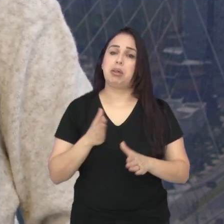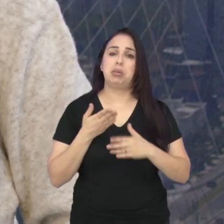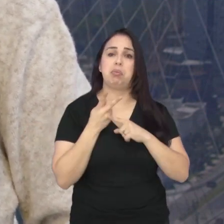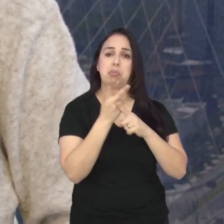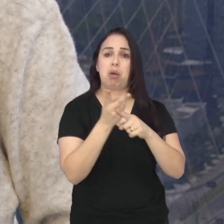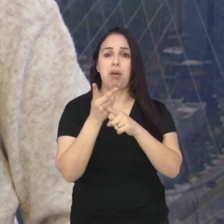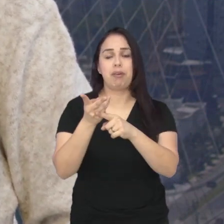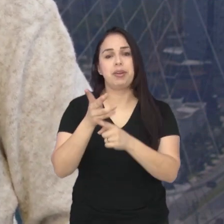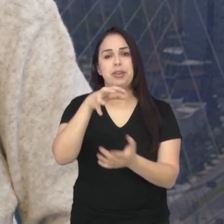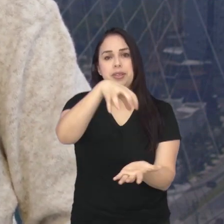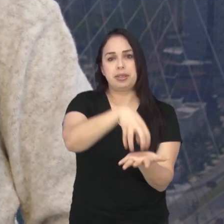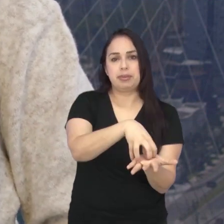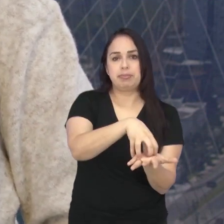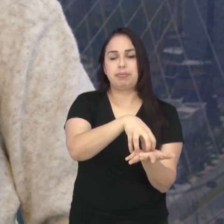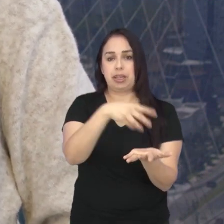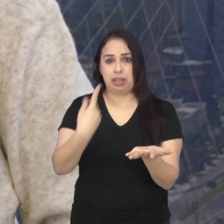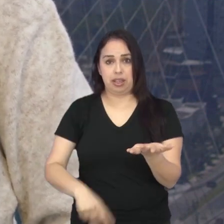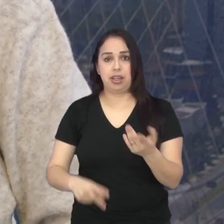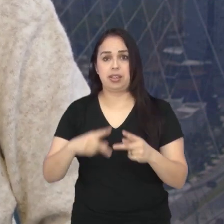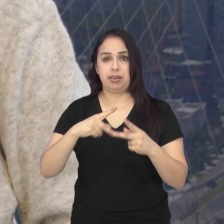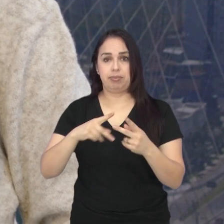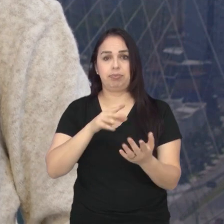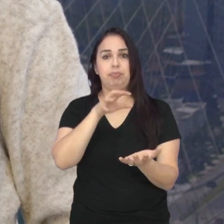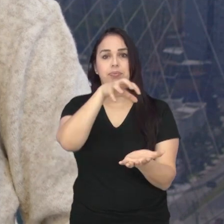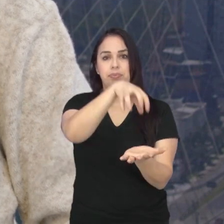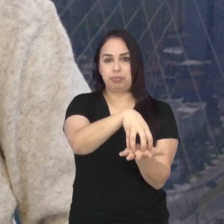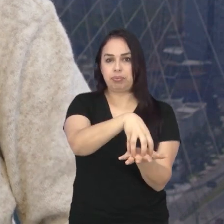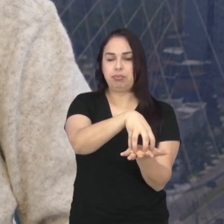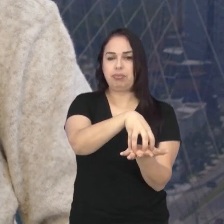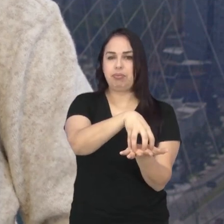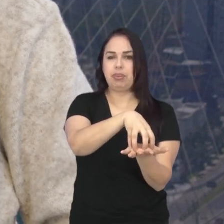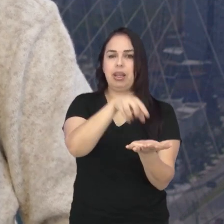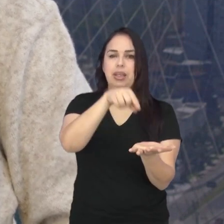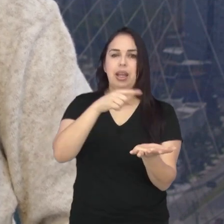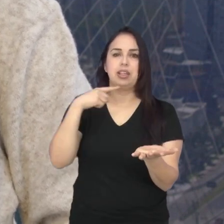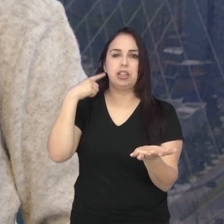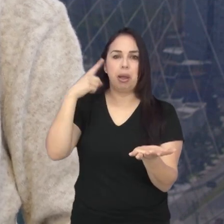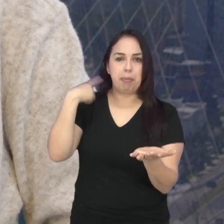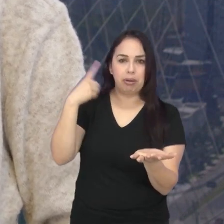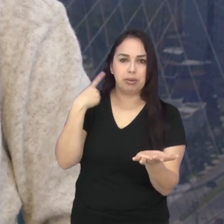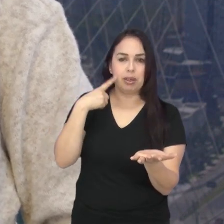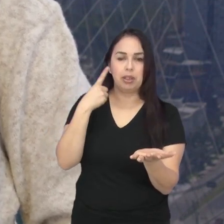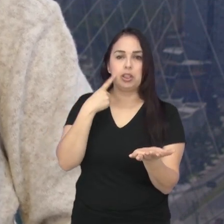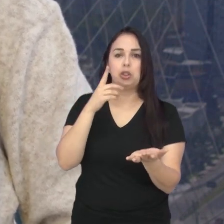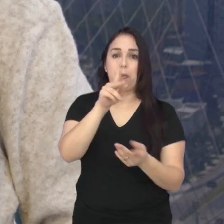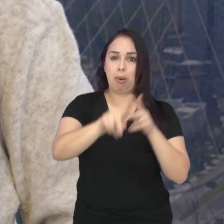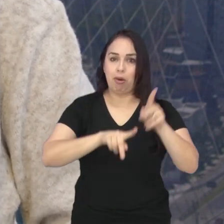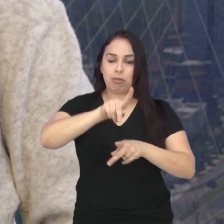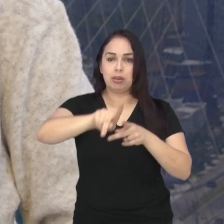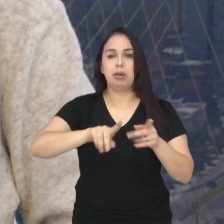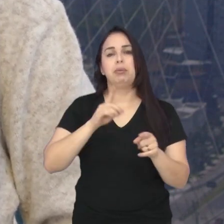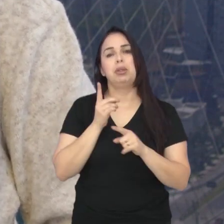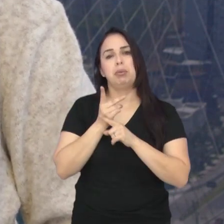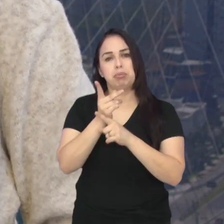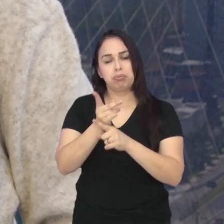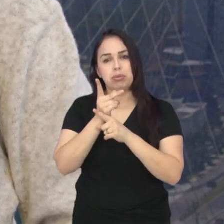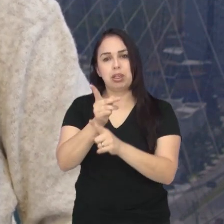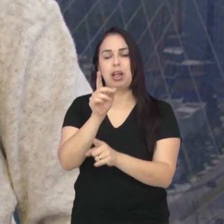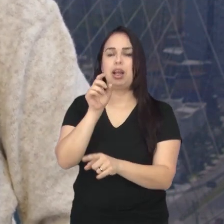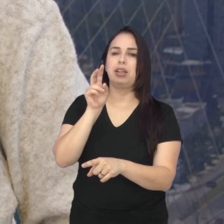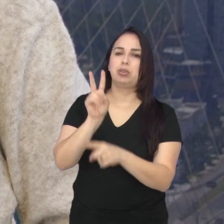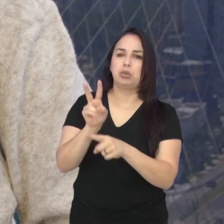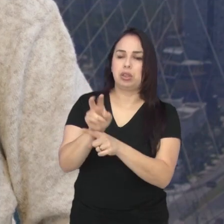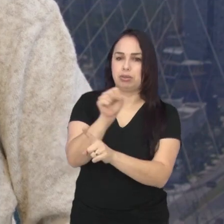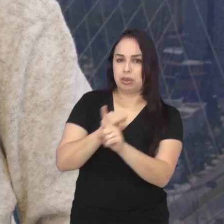órgãos de auxílio diverso, como em nossa cidade tem o Centro Dandara de Promotoras Legais Populares, né? Pode buscar também